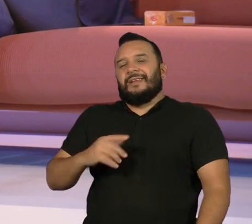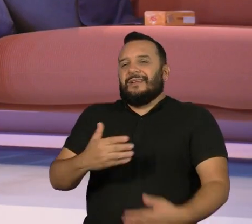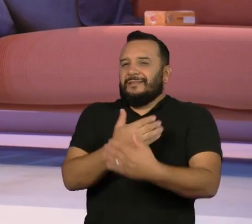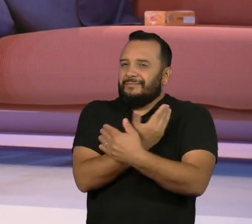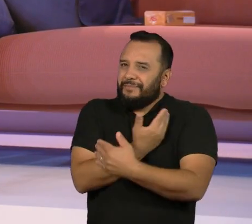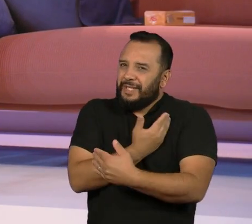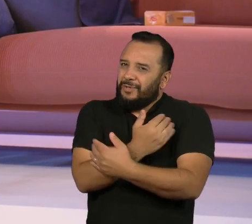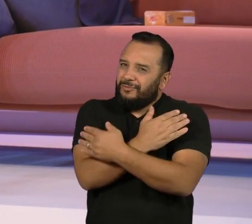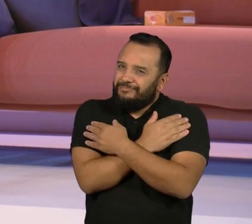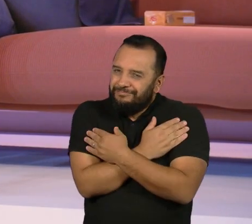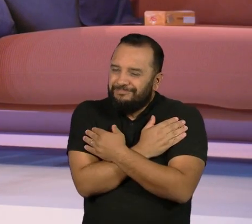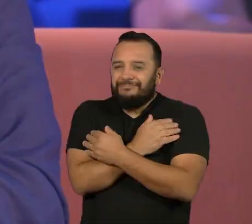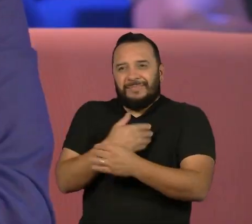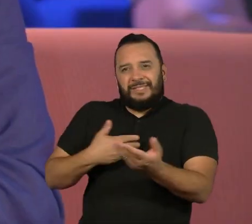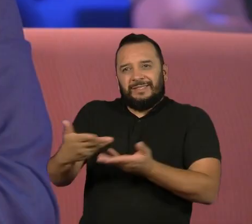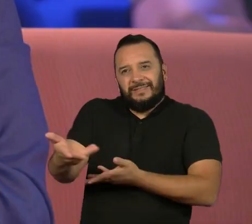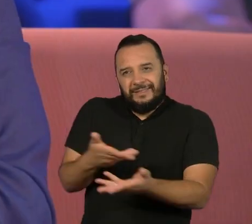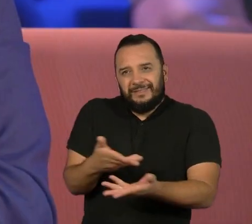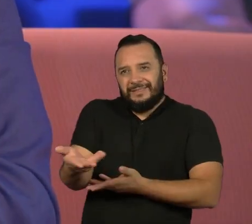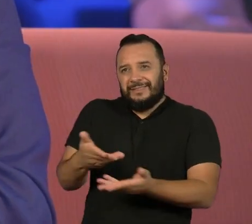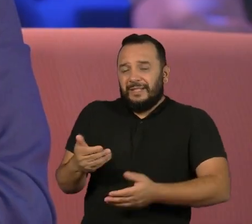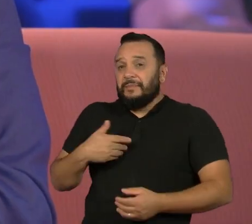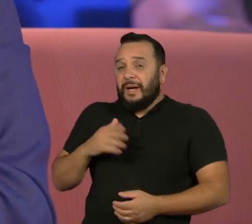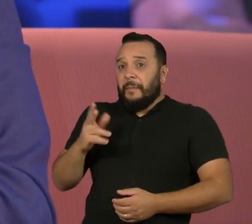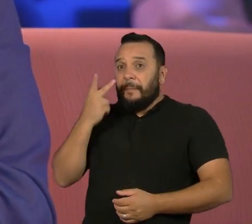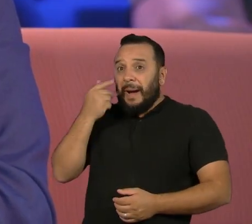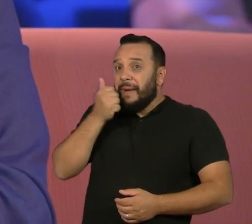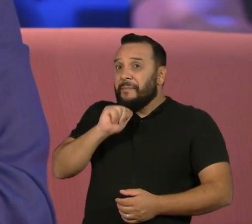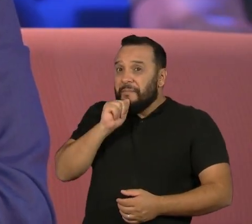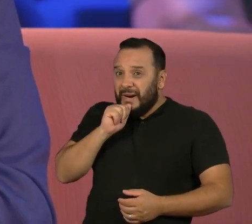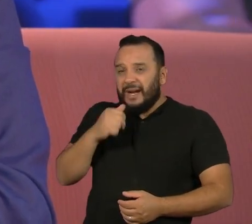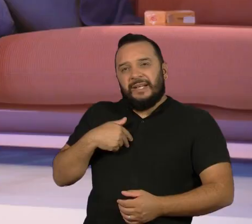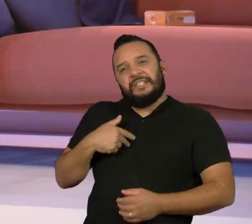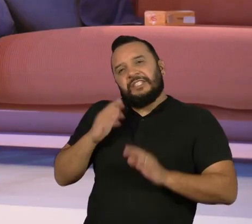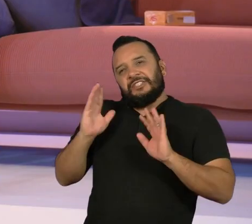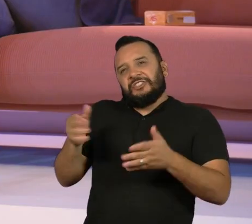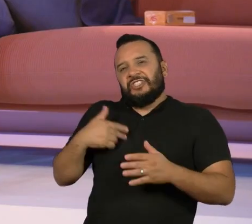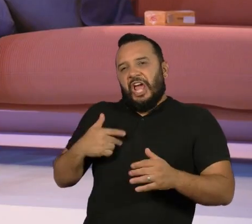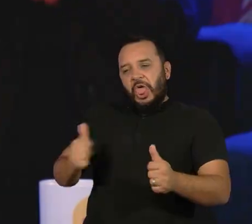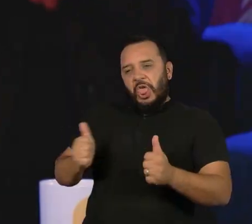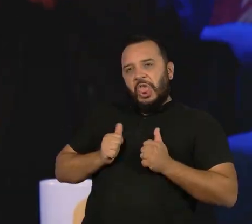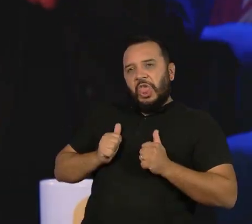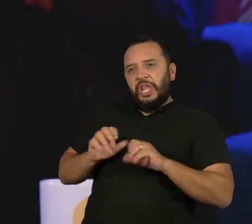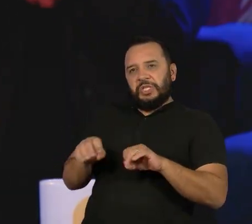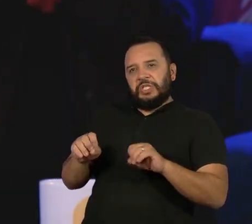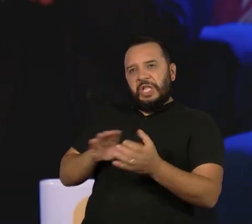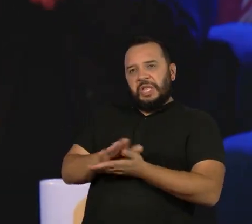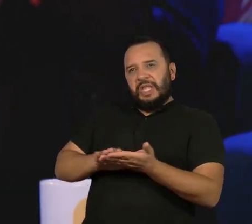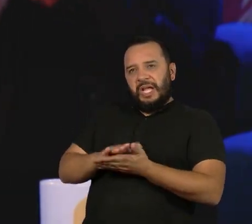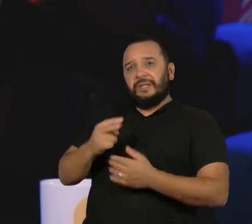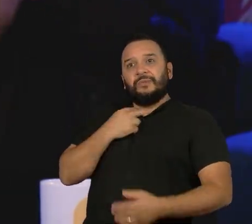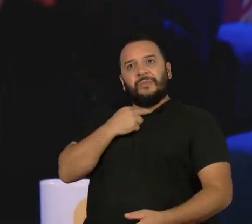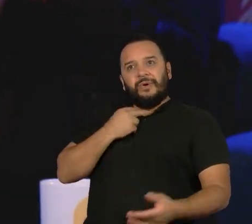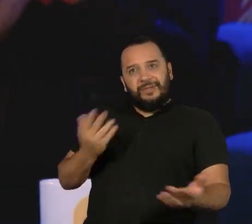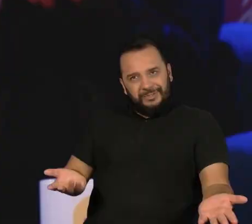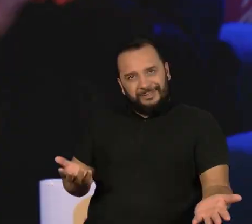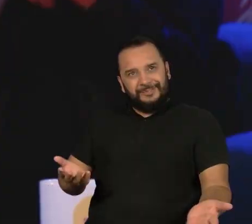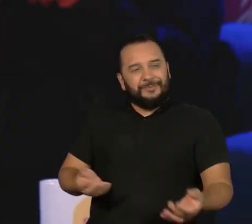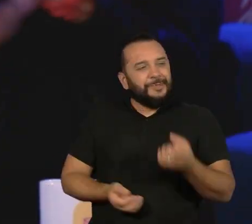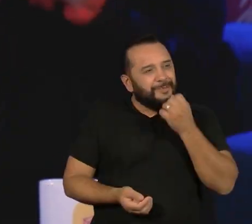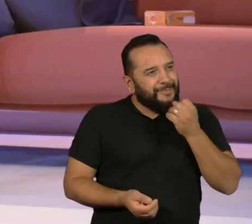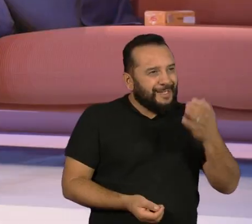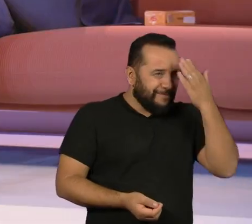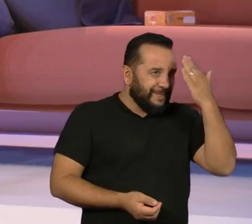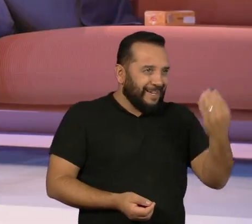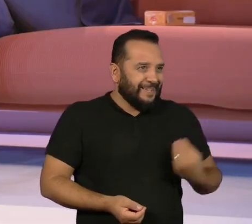que ter identificação, mas não vamos terceirizar pai e mãe. Isso é muito importante também. Muito bem. Meu amigo, obrigado